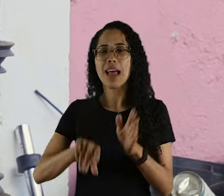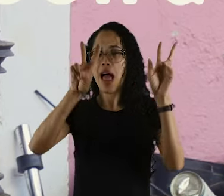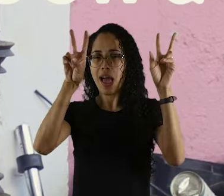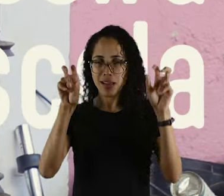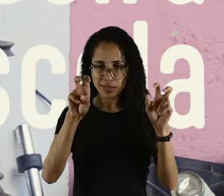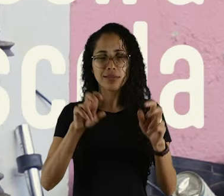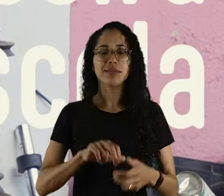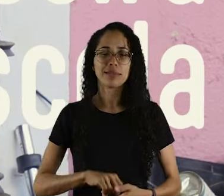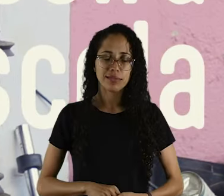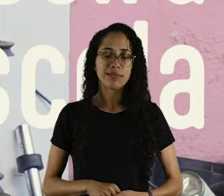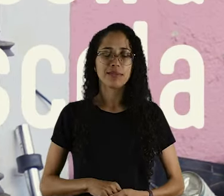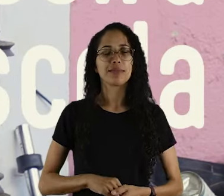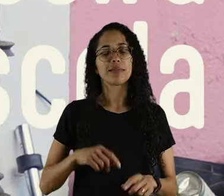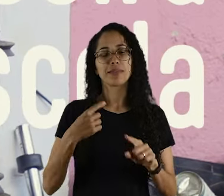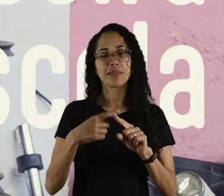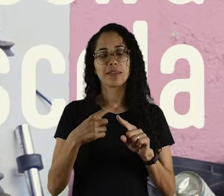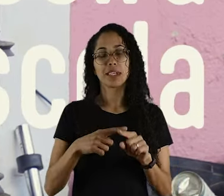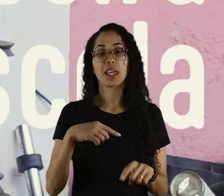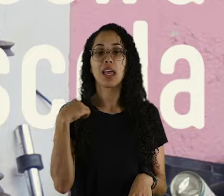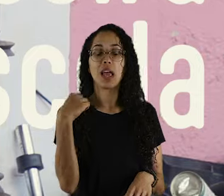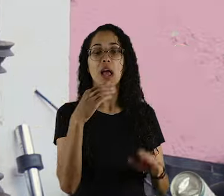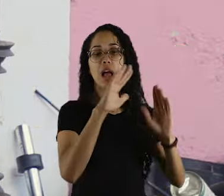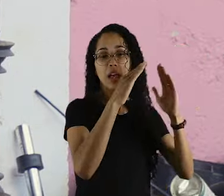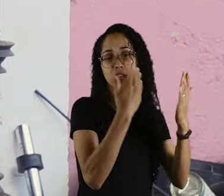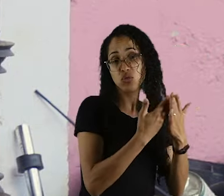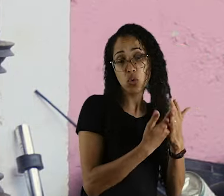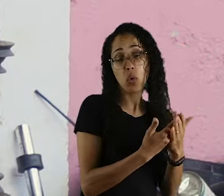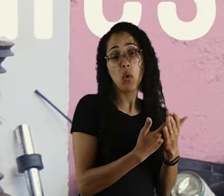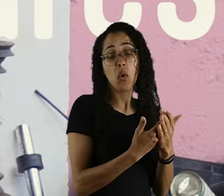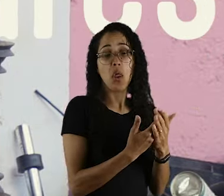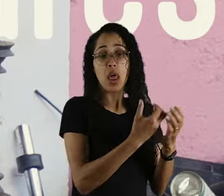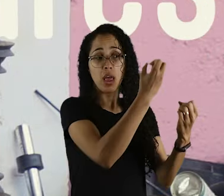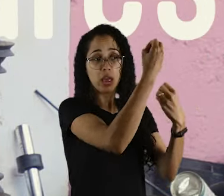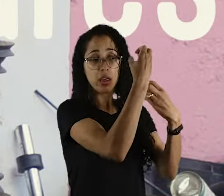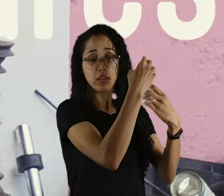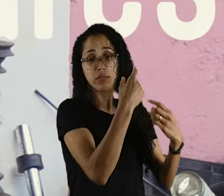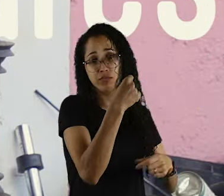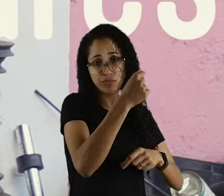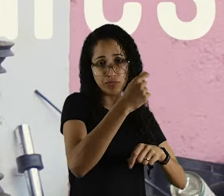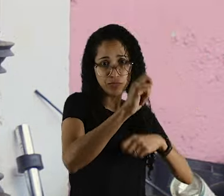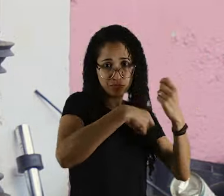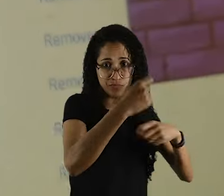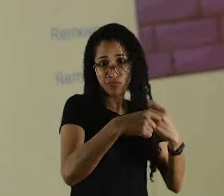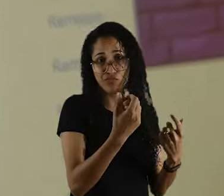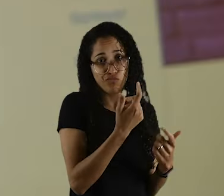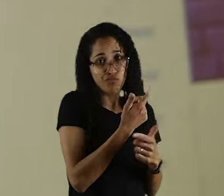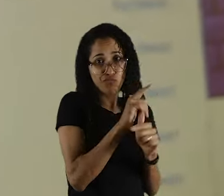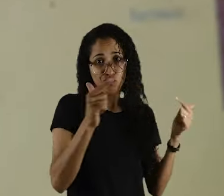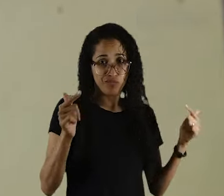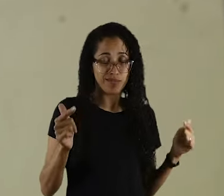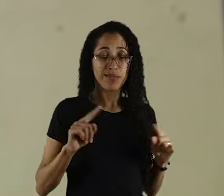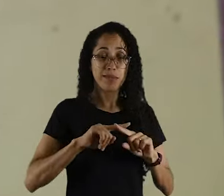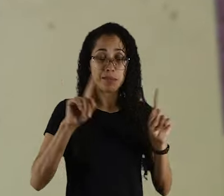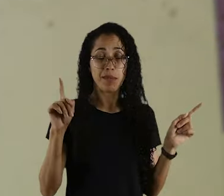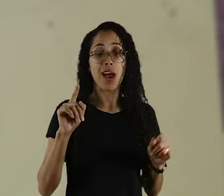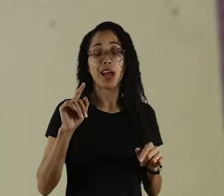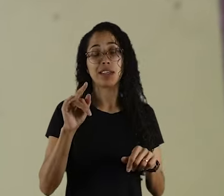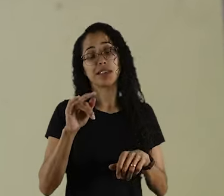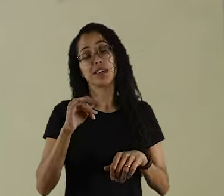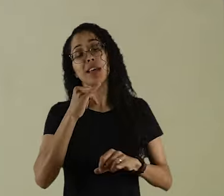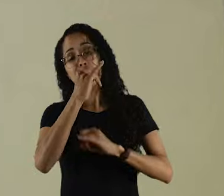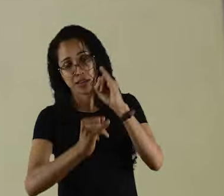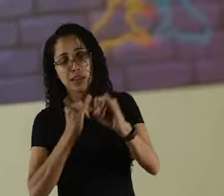tem aquela educação financeira na escola, e eu tive que encontrar isso em outros lugares. Aprendi muita coisa olhando